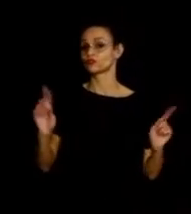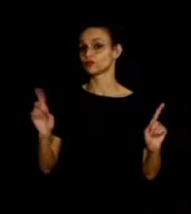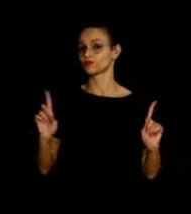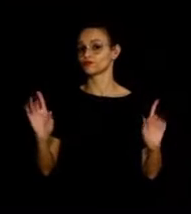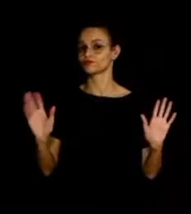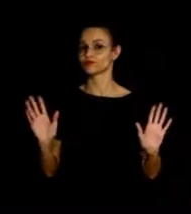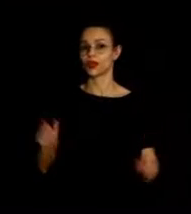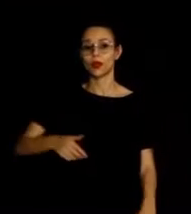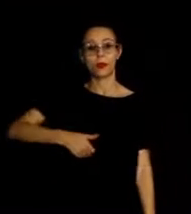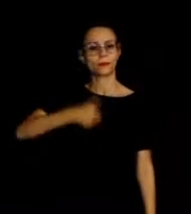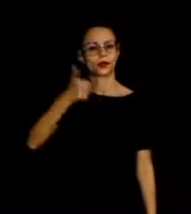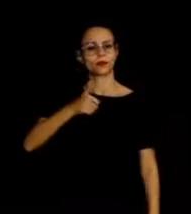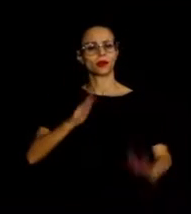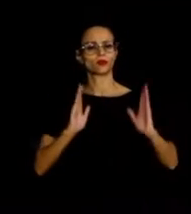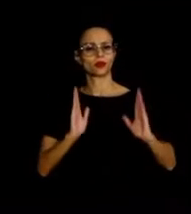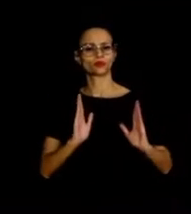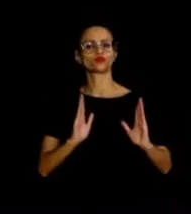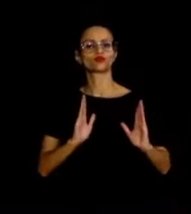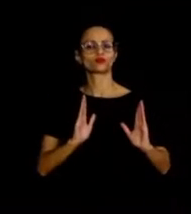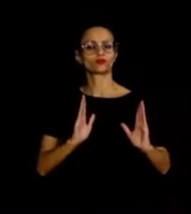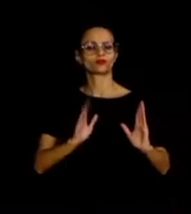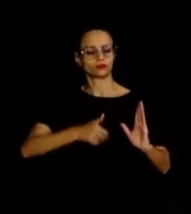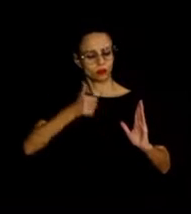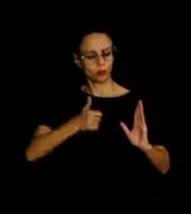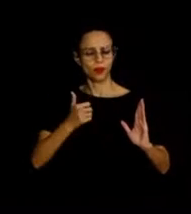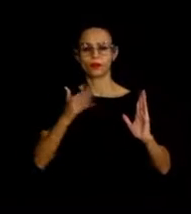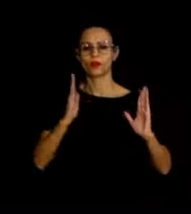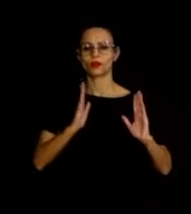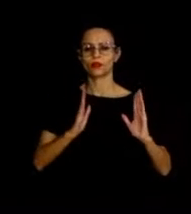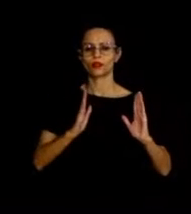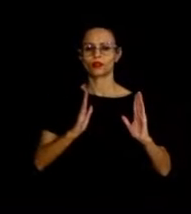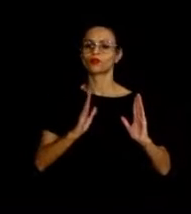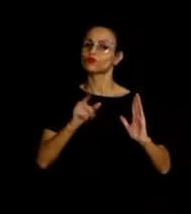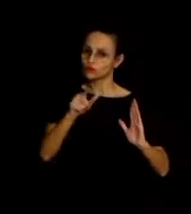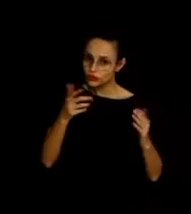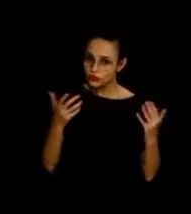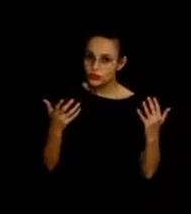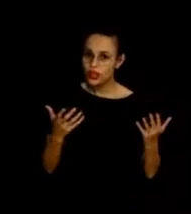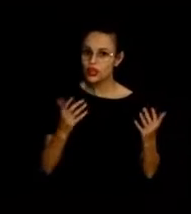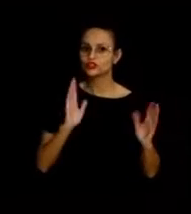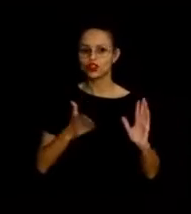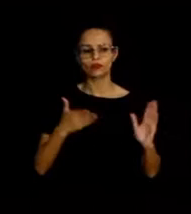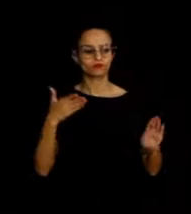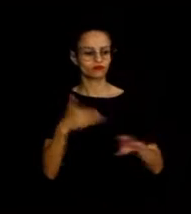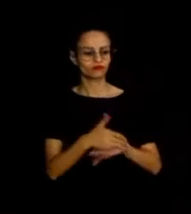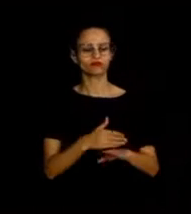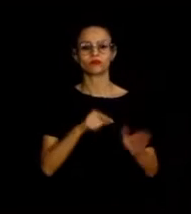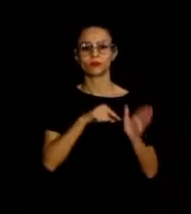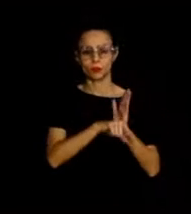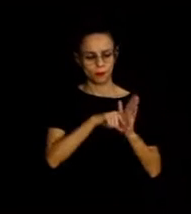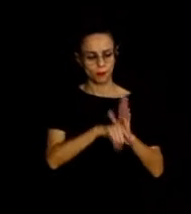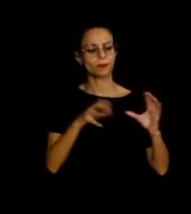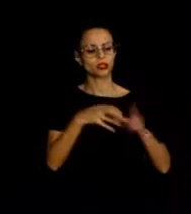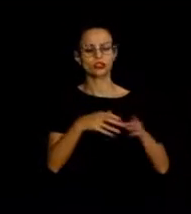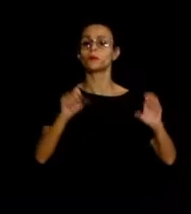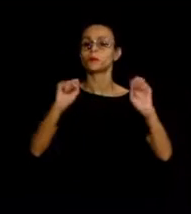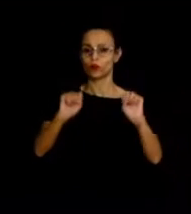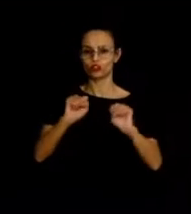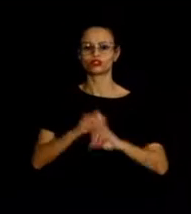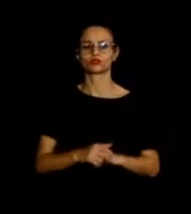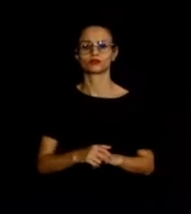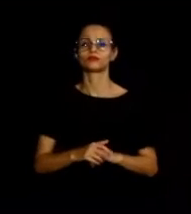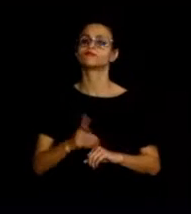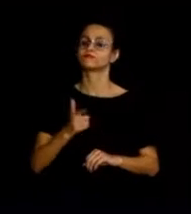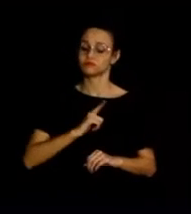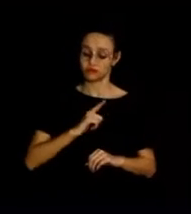no primeiro período do primeiro período se você quiser já se envolver com um grupo de pesquisa você pode